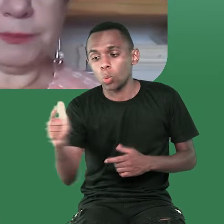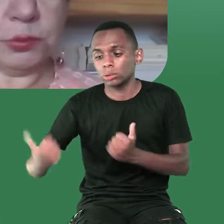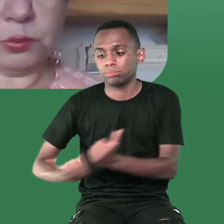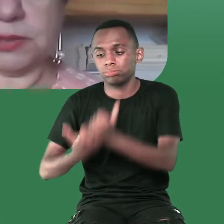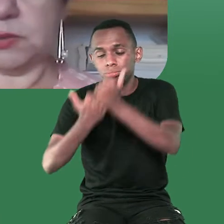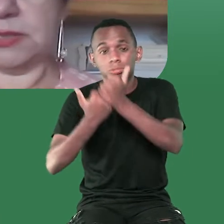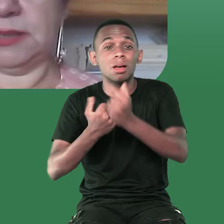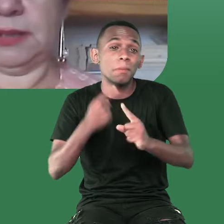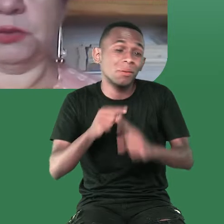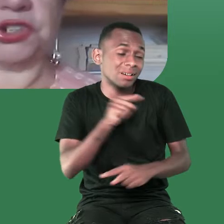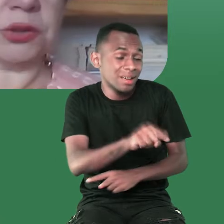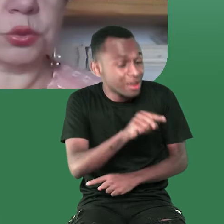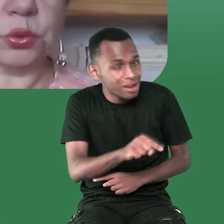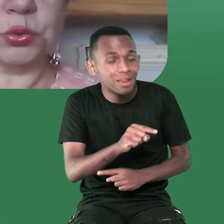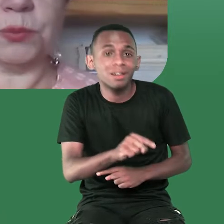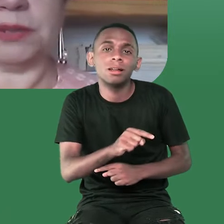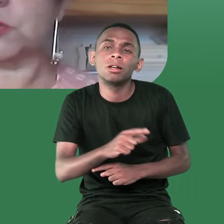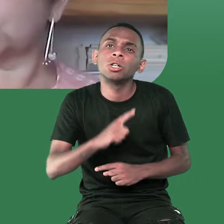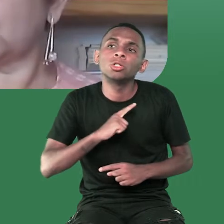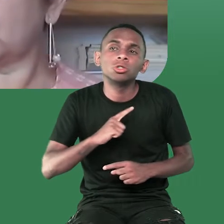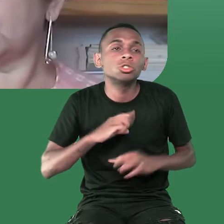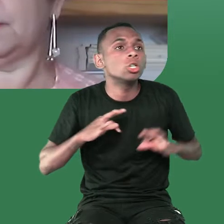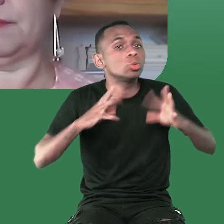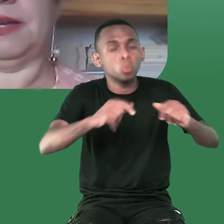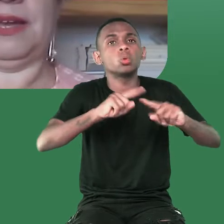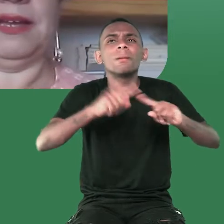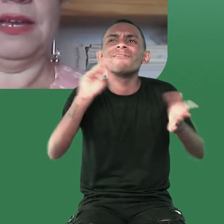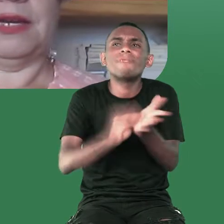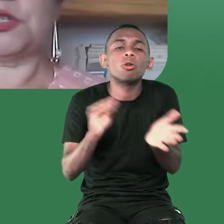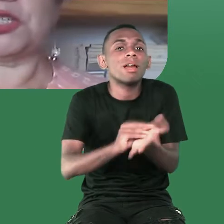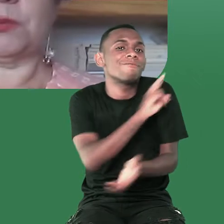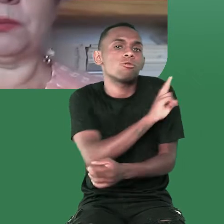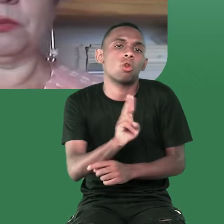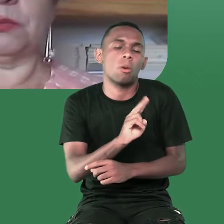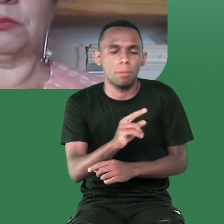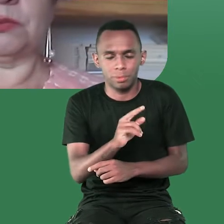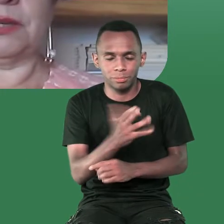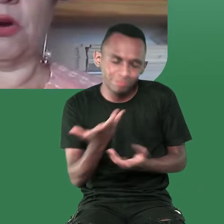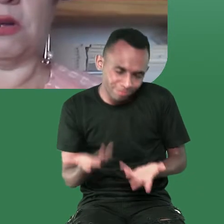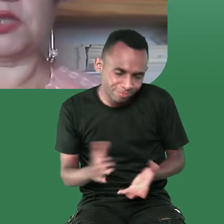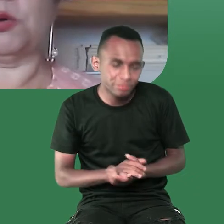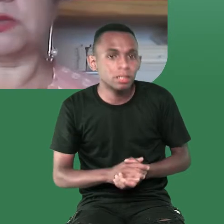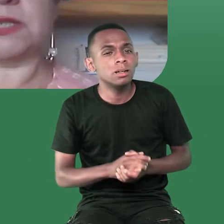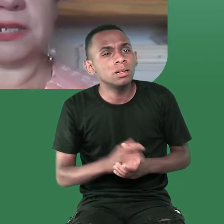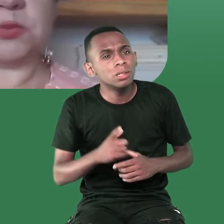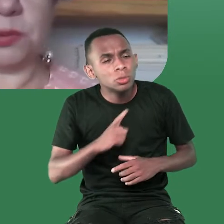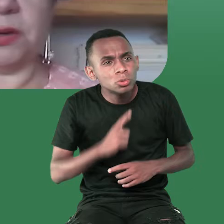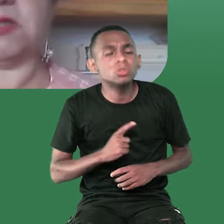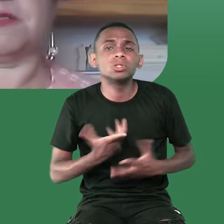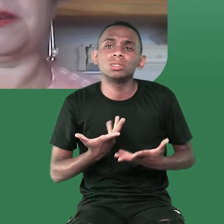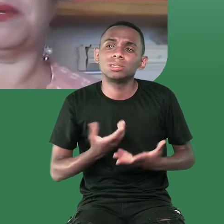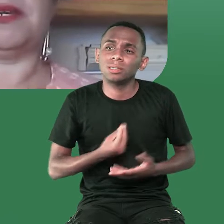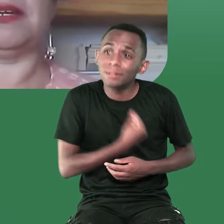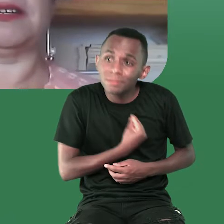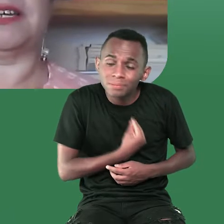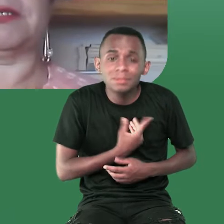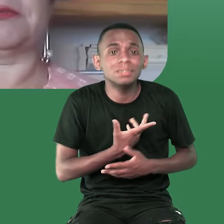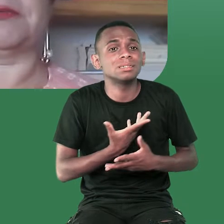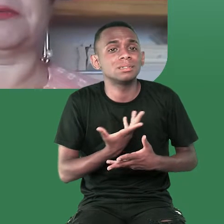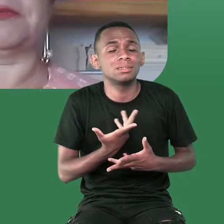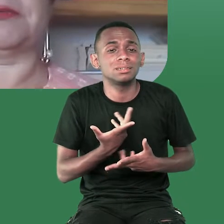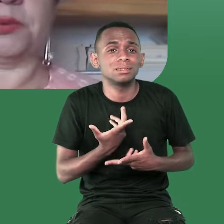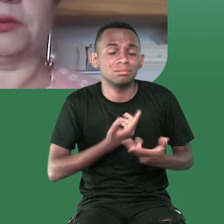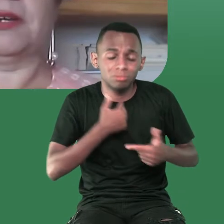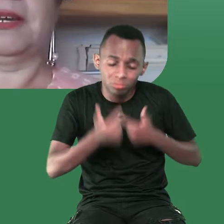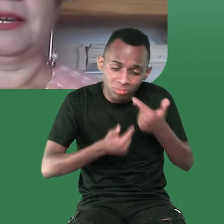porque ela tem muito isso, assim. Eu tinha tudo, menos o nome, né? Eu tinha um negócio, eu conseguia assumir o negócio da família, né?